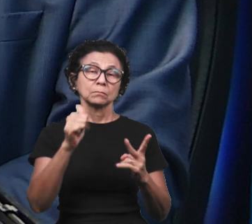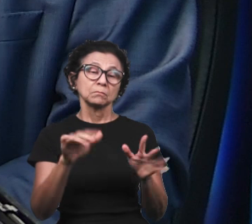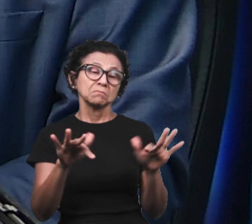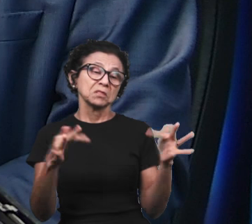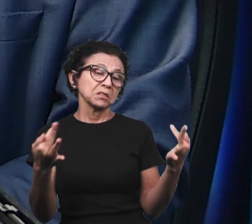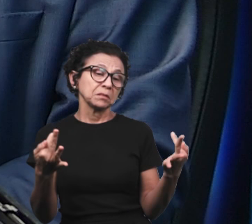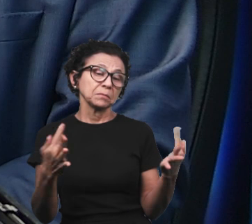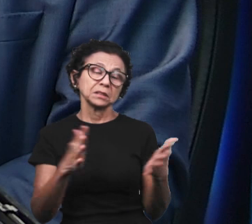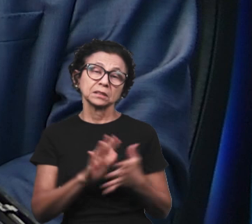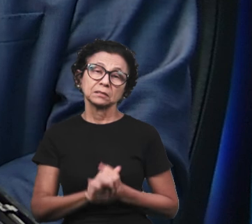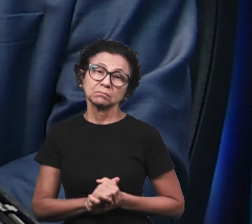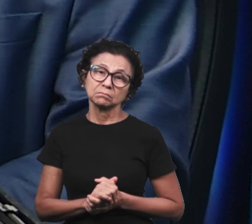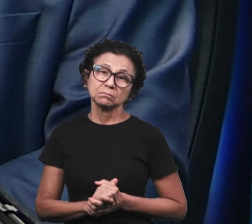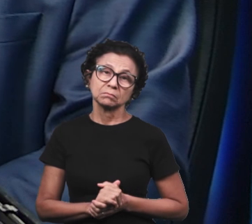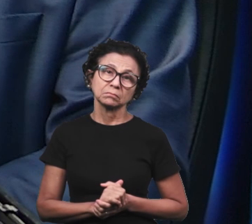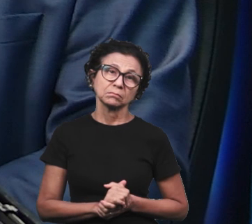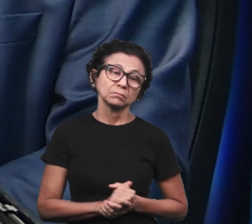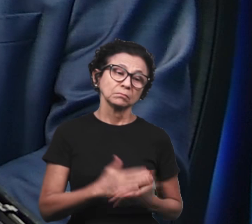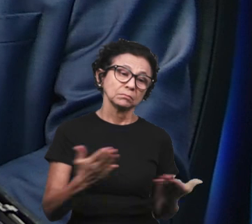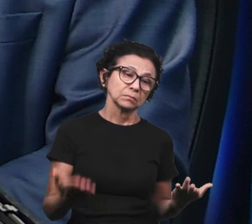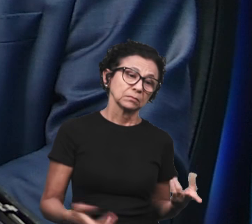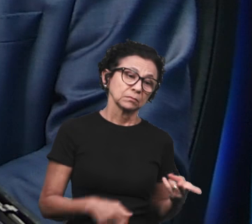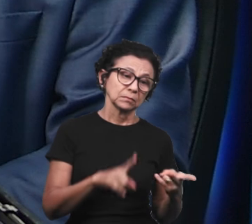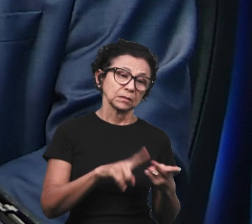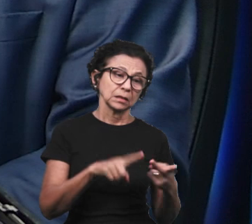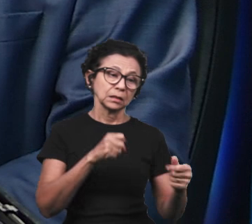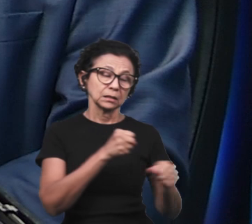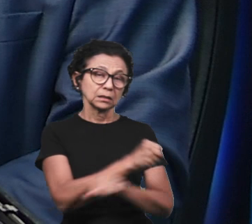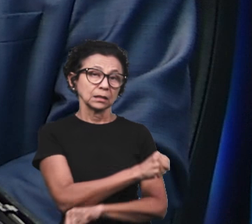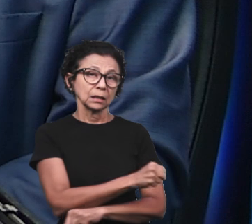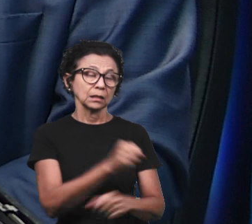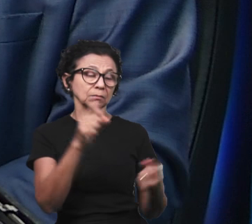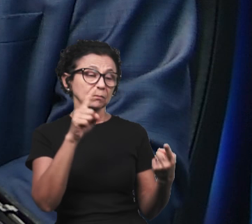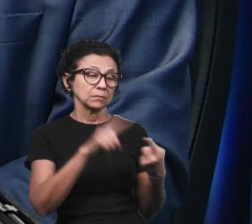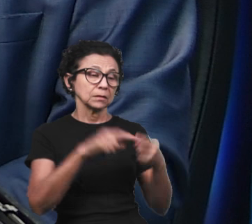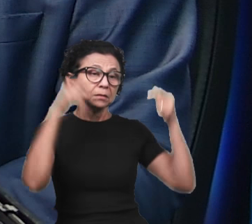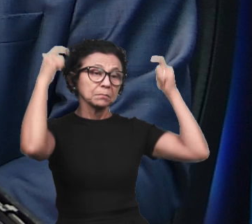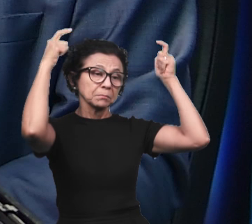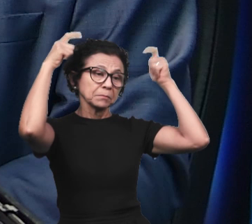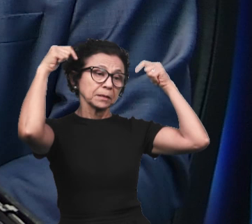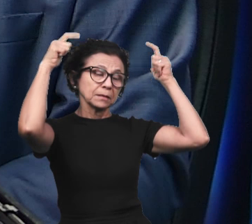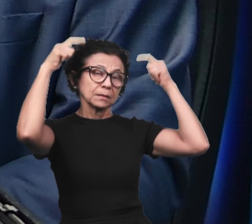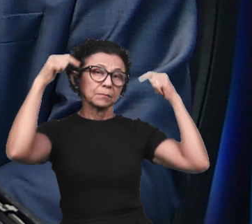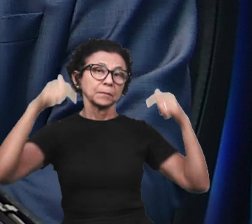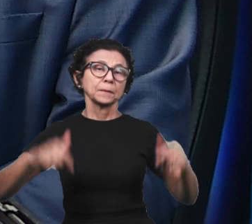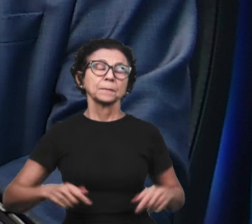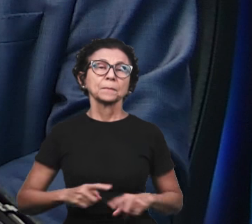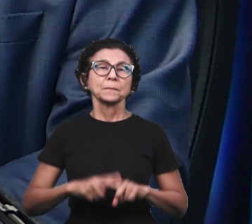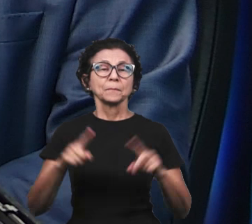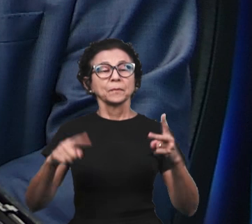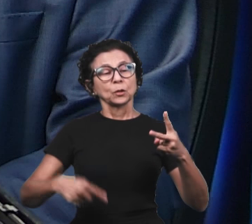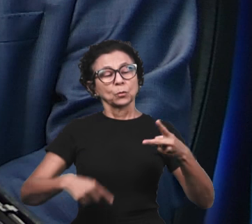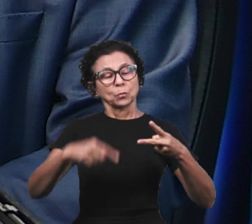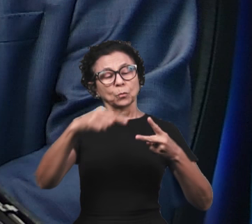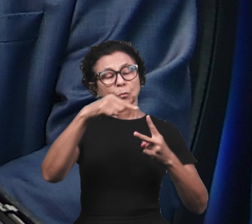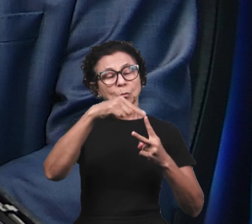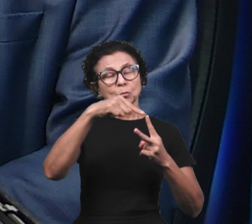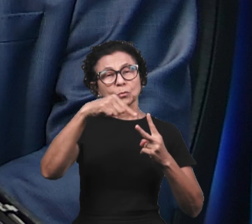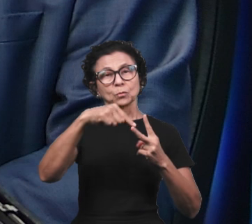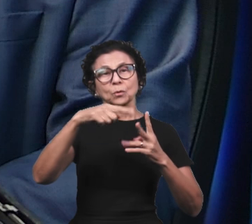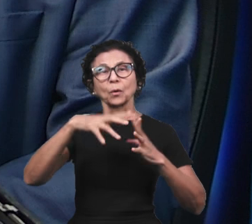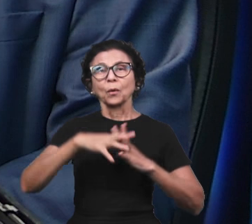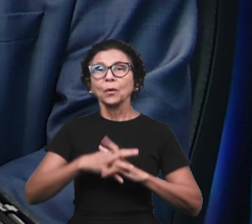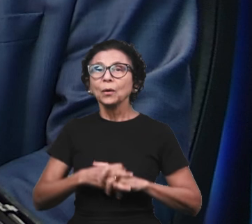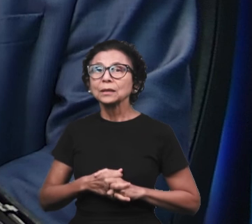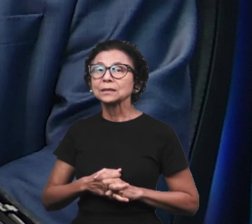um era escravo, o outro era príncipe. E todos dois só foram porque ouviram